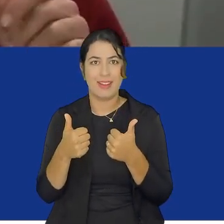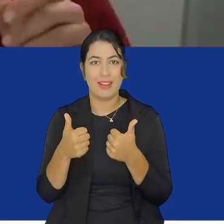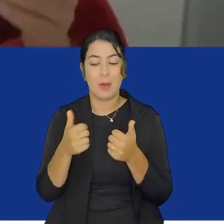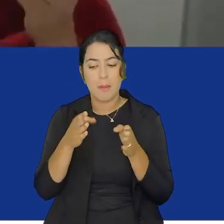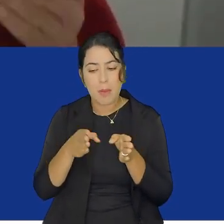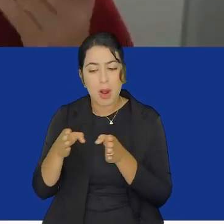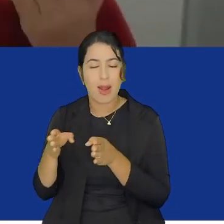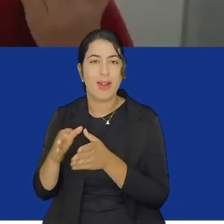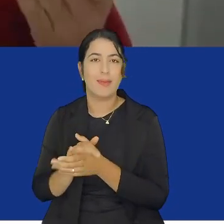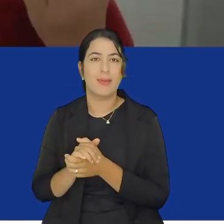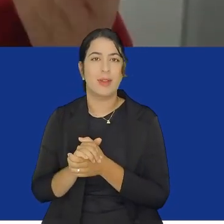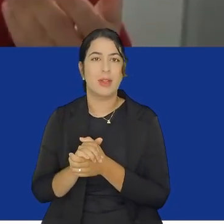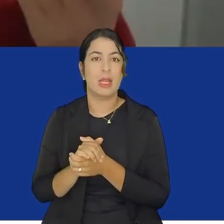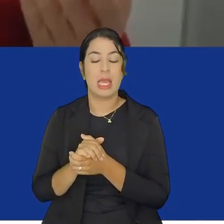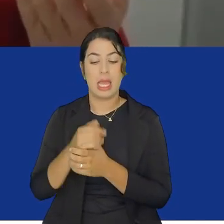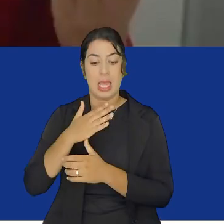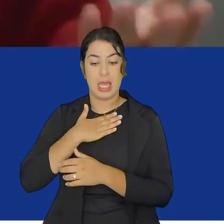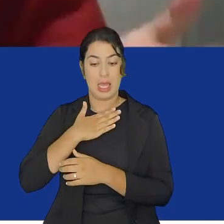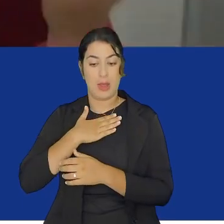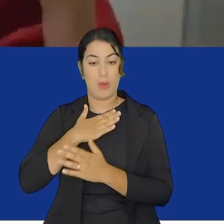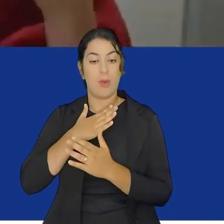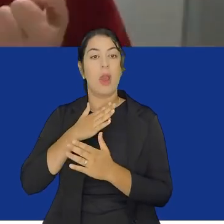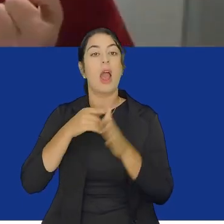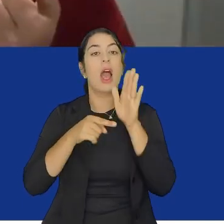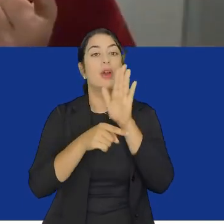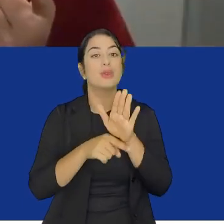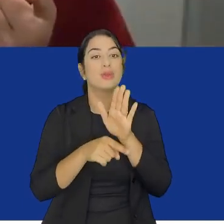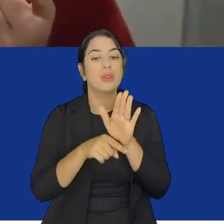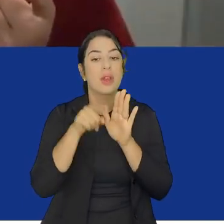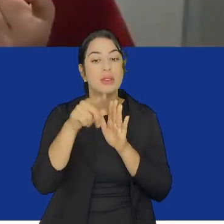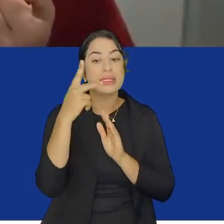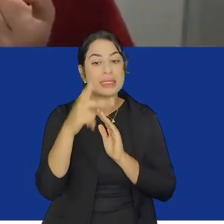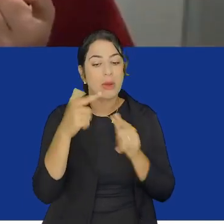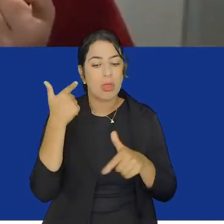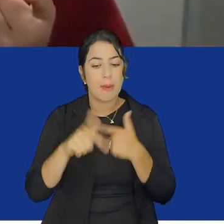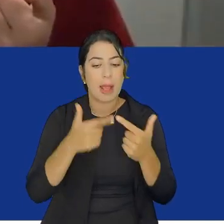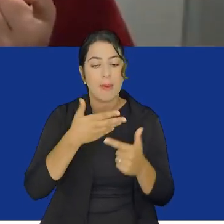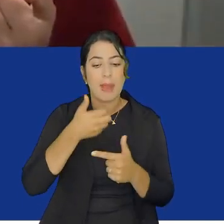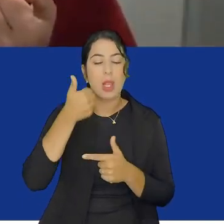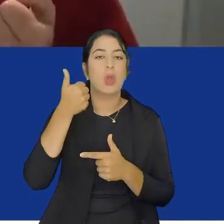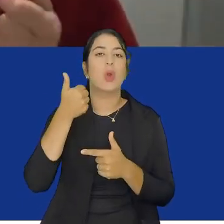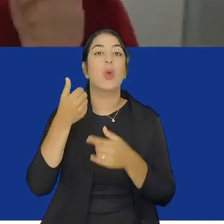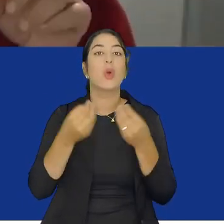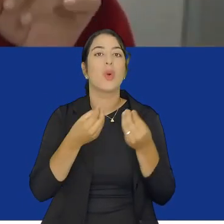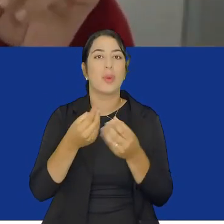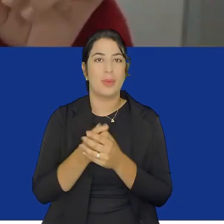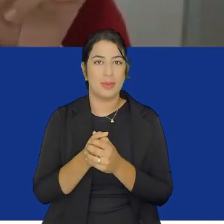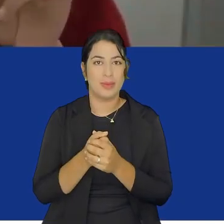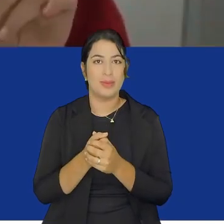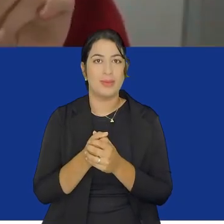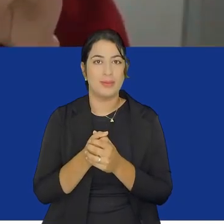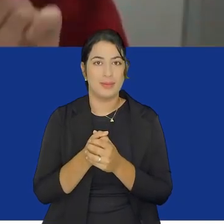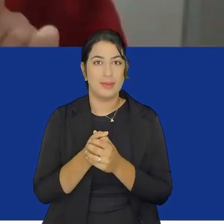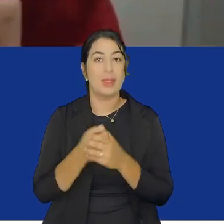aqui. O que que eu posso contribuir para que o seu trabalho saia melhor? E